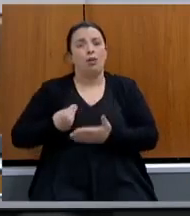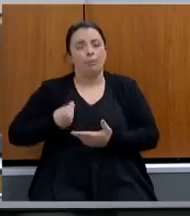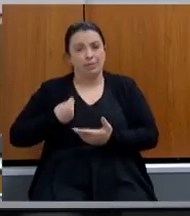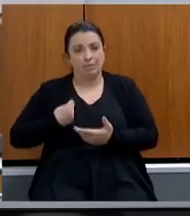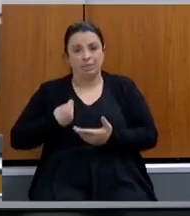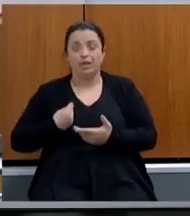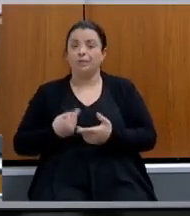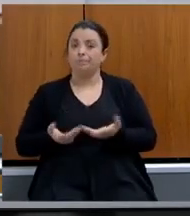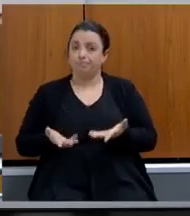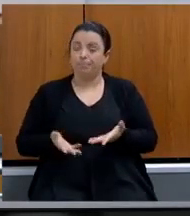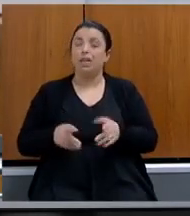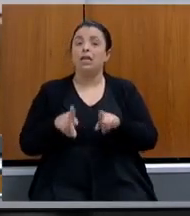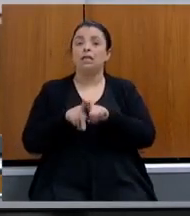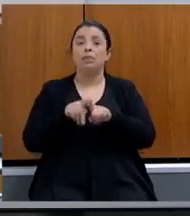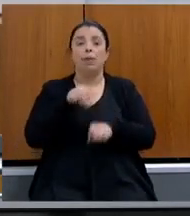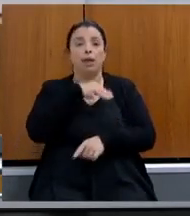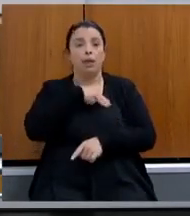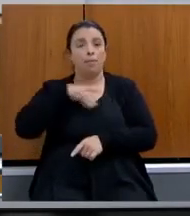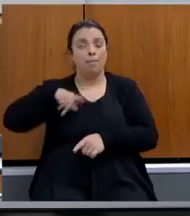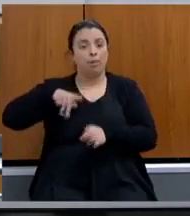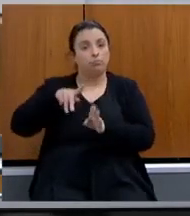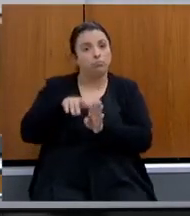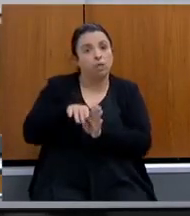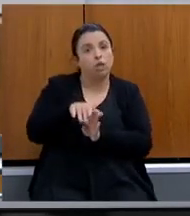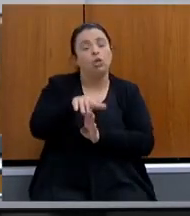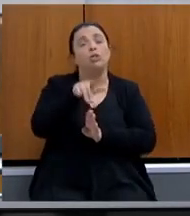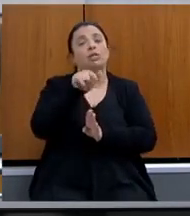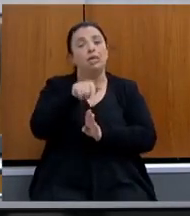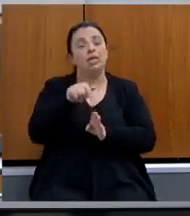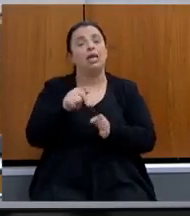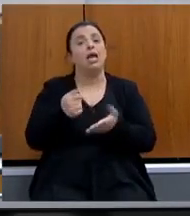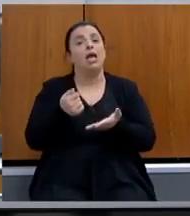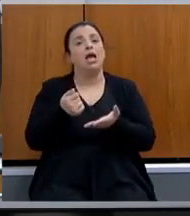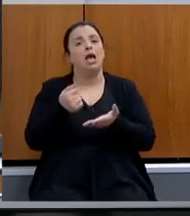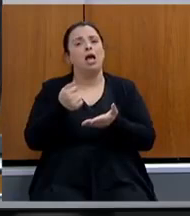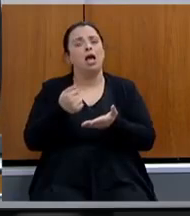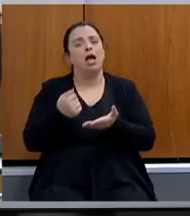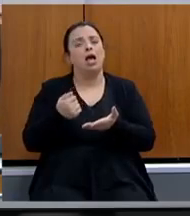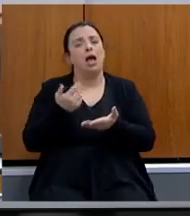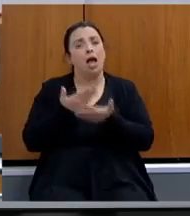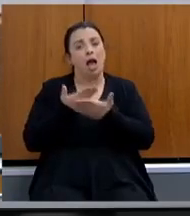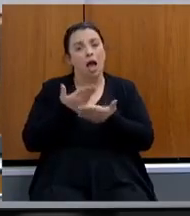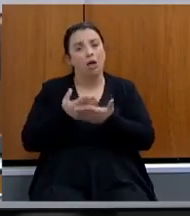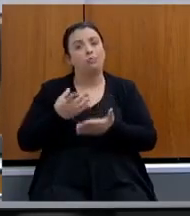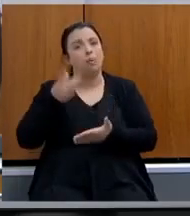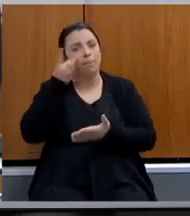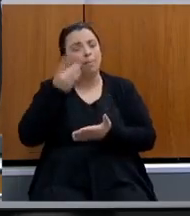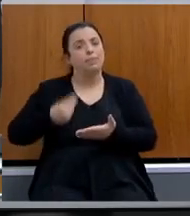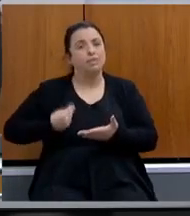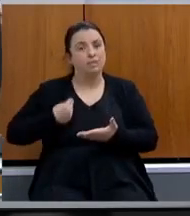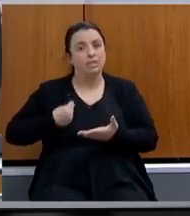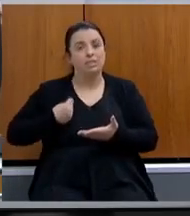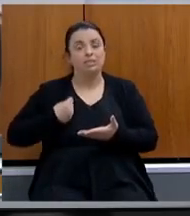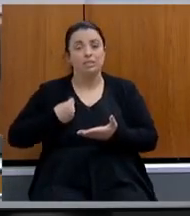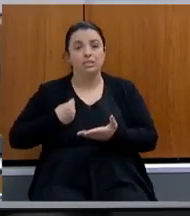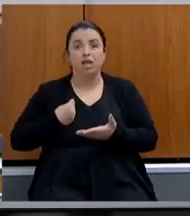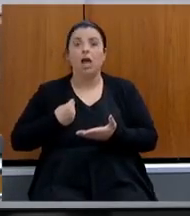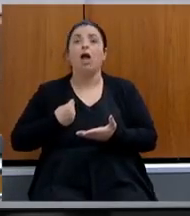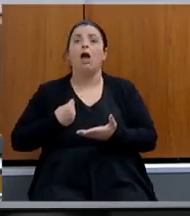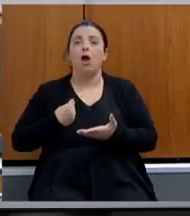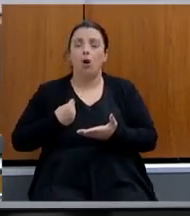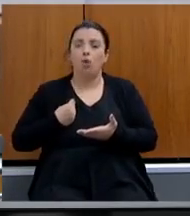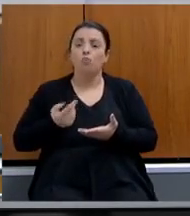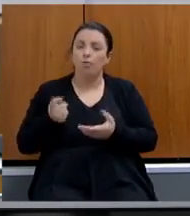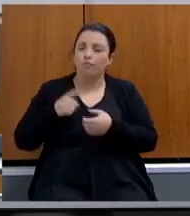do ministério público para que as atividades educacionais especiais sejam incluídas inclusive na onda vermelha que já discutiu bastante isso é